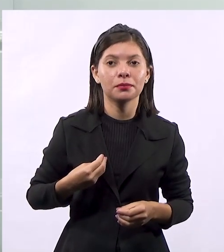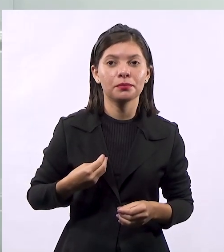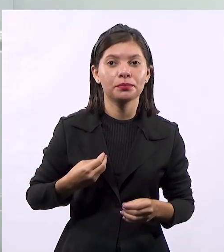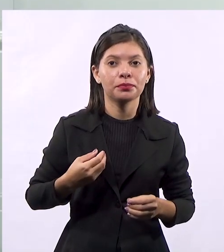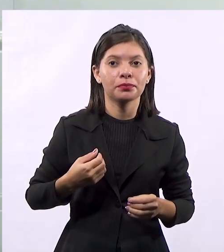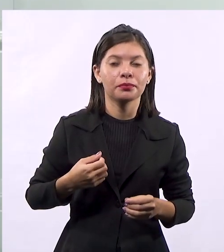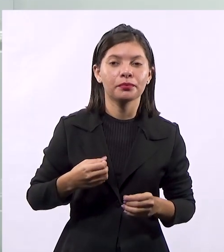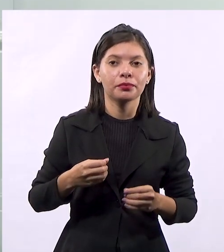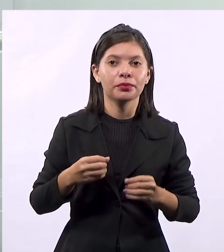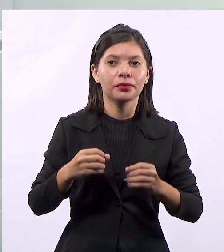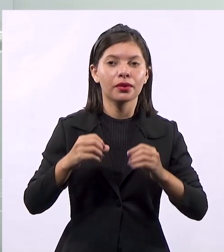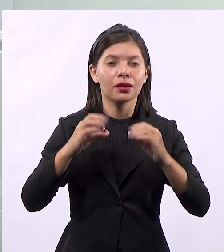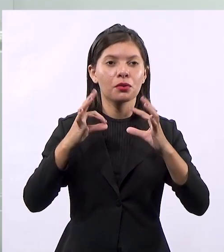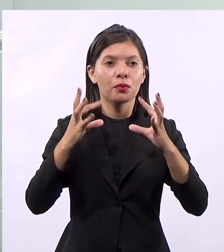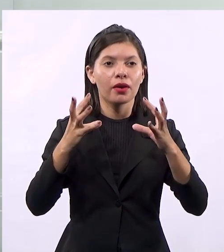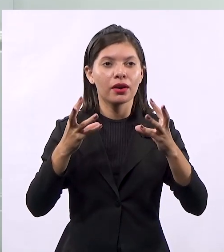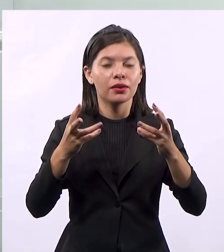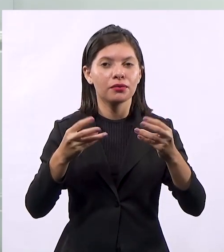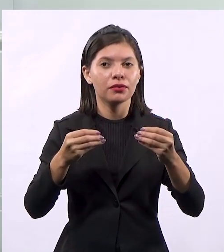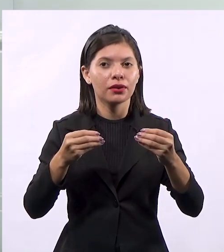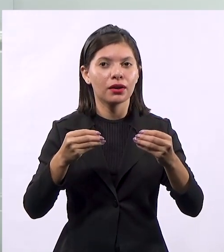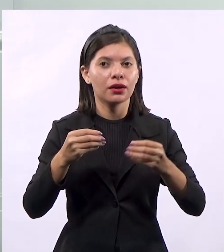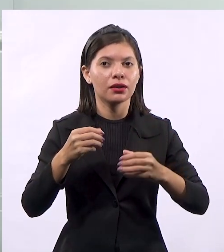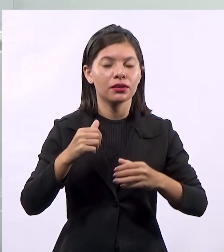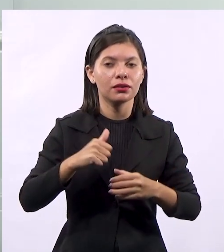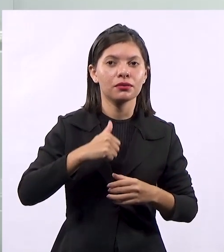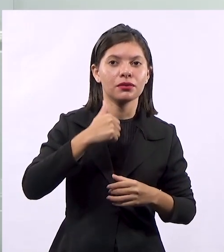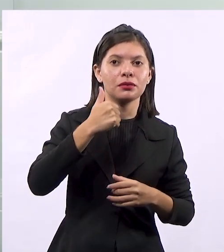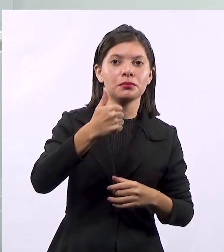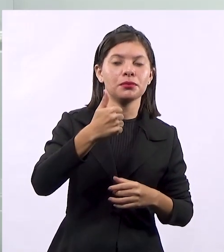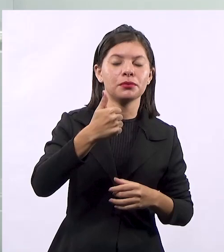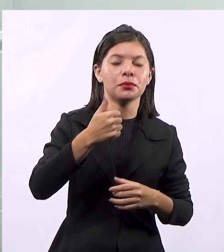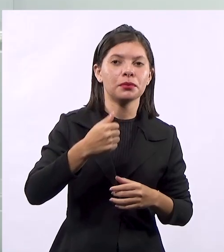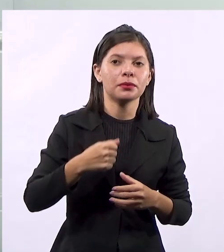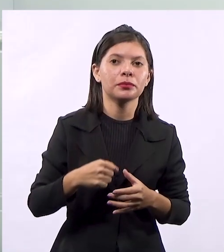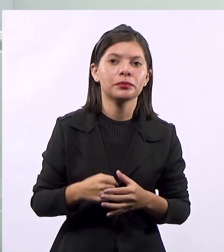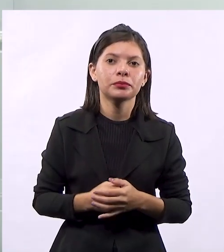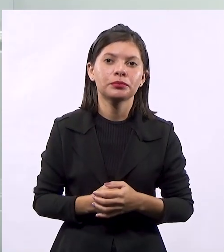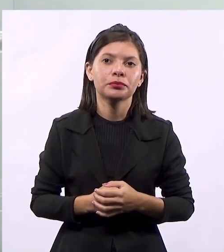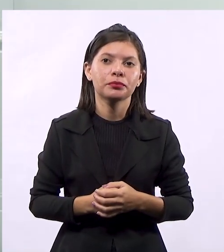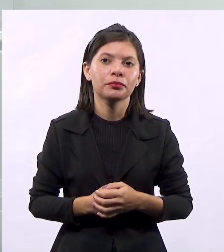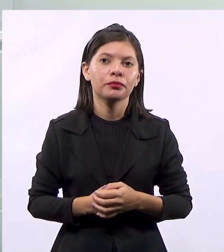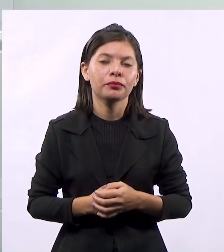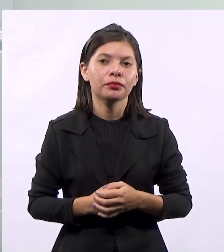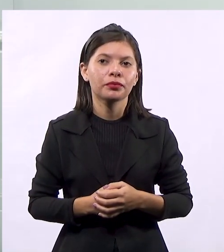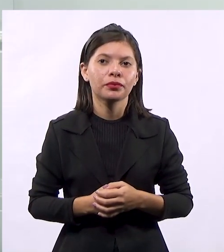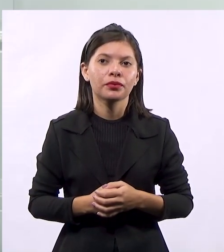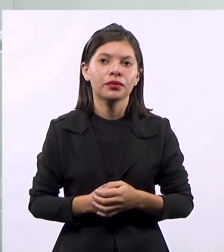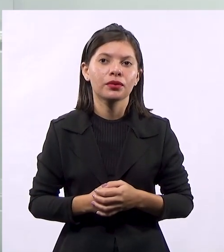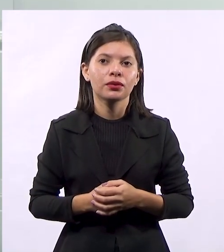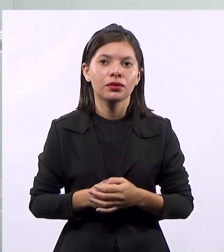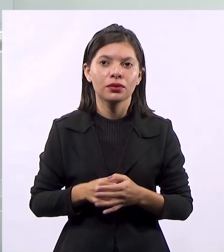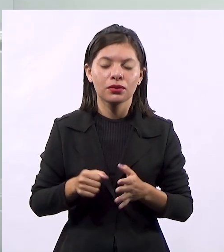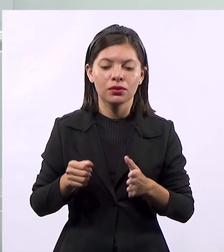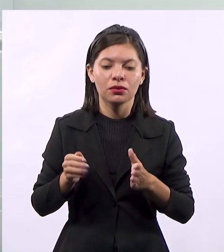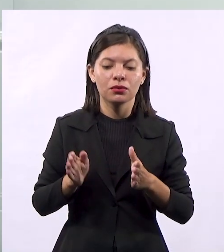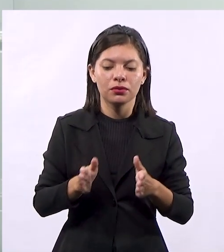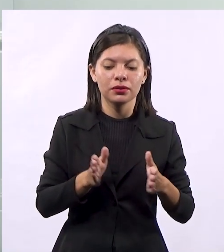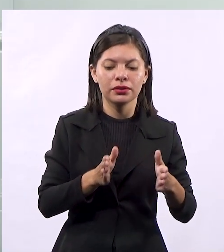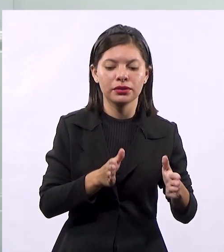nesse sistema econômico, participando de forma